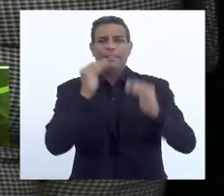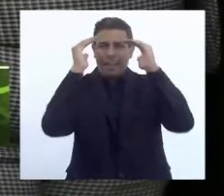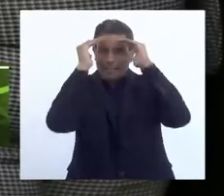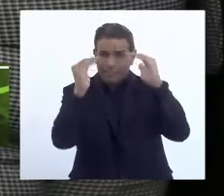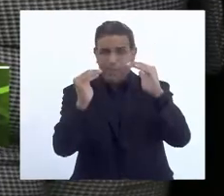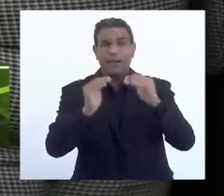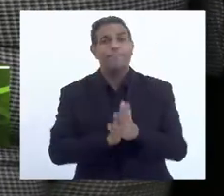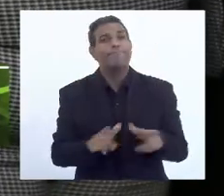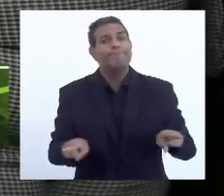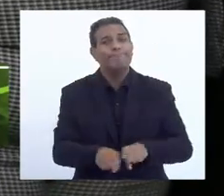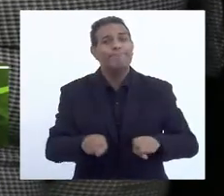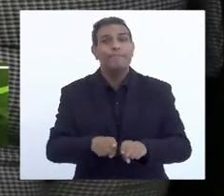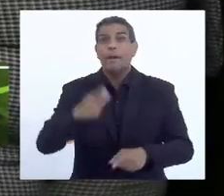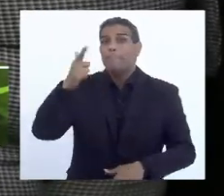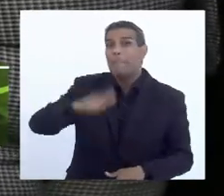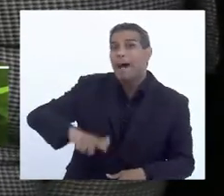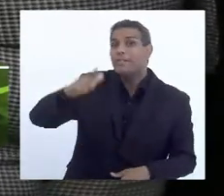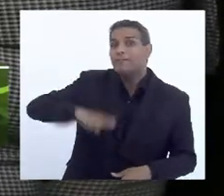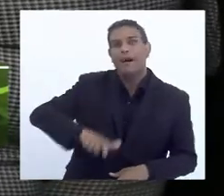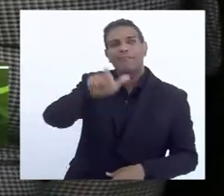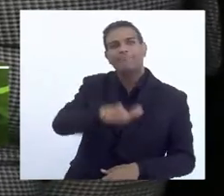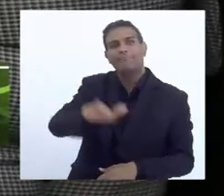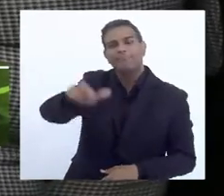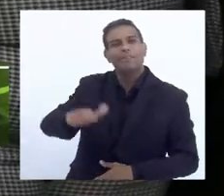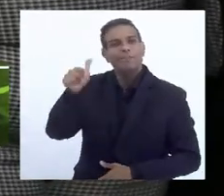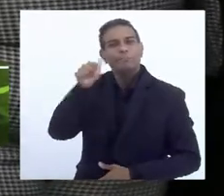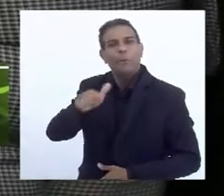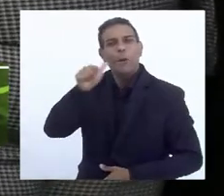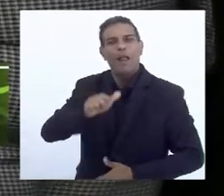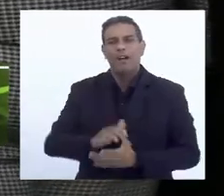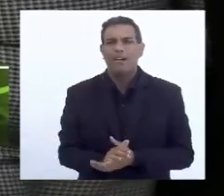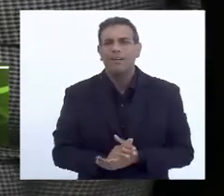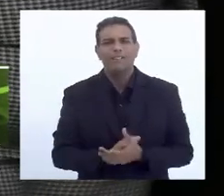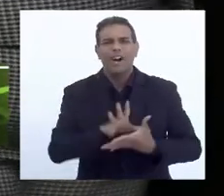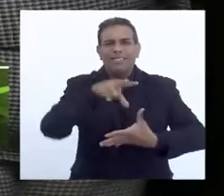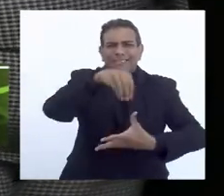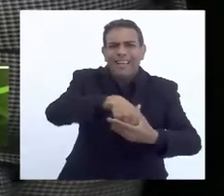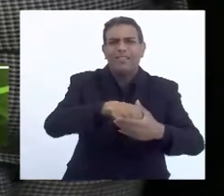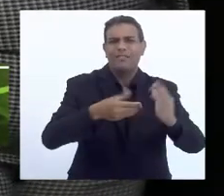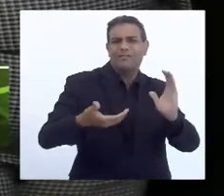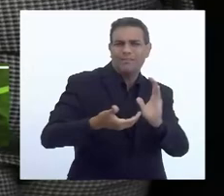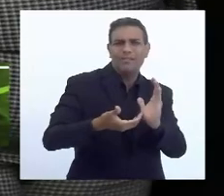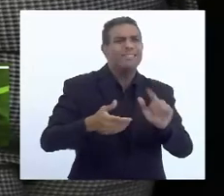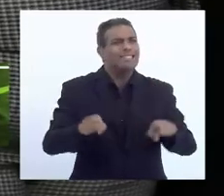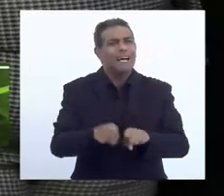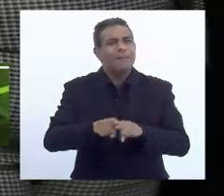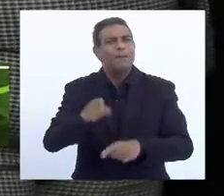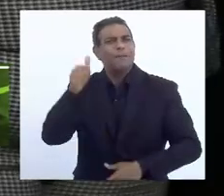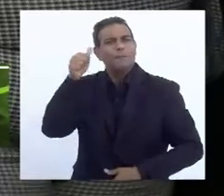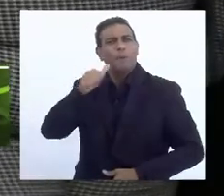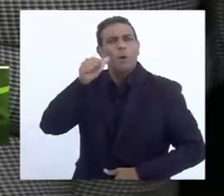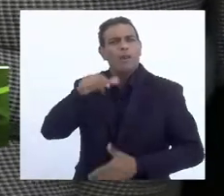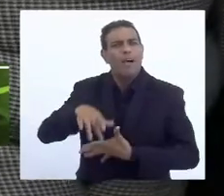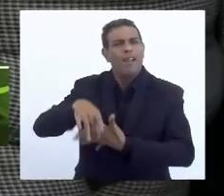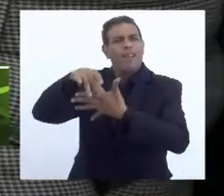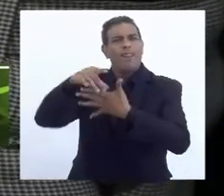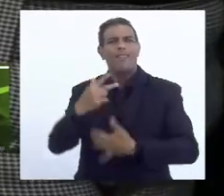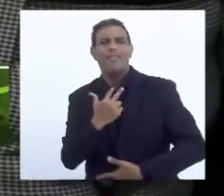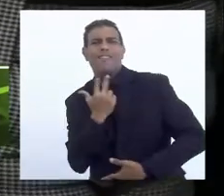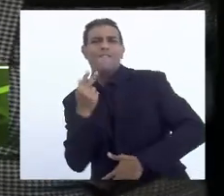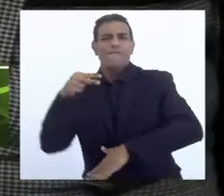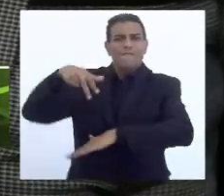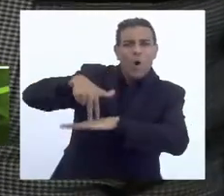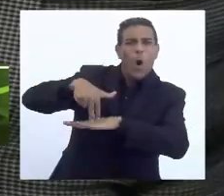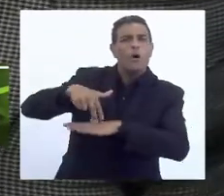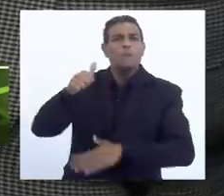E nós precisamos de mais mulheres nesses espaços, não só no parlamento, mais mulheres que tenham voz, mais